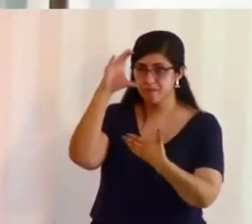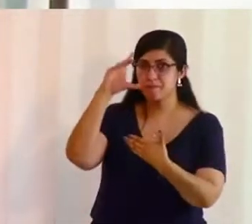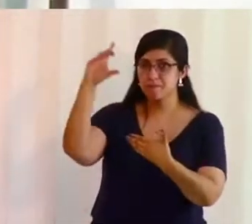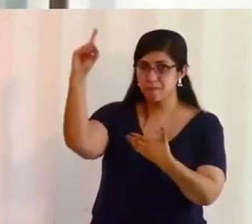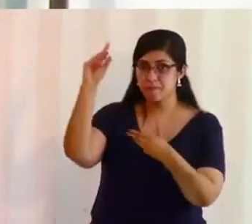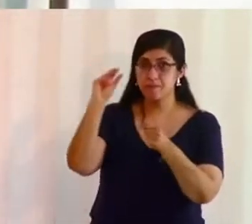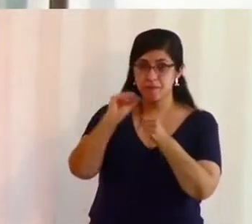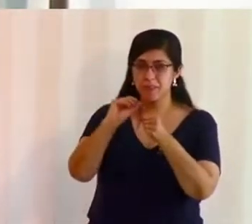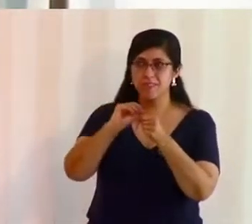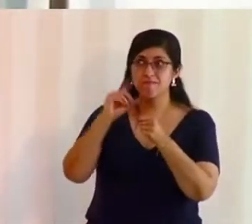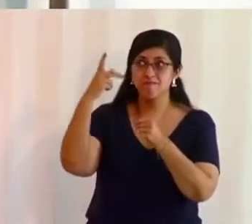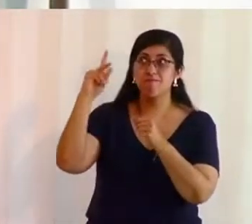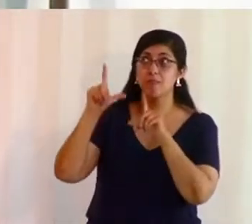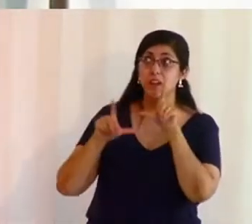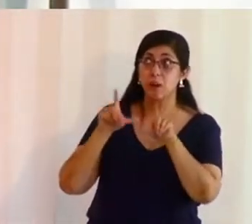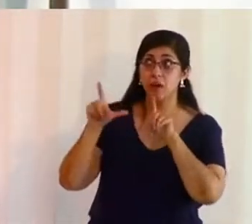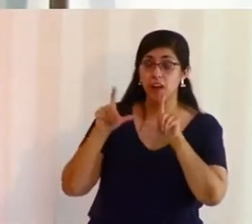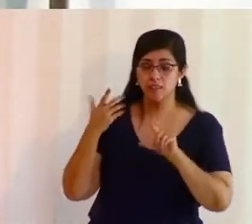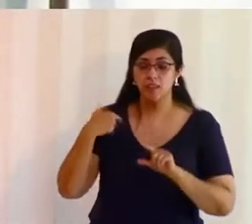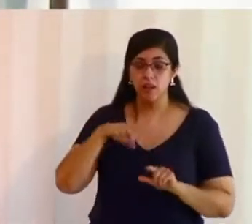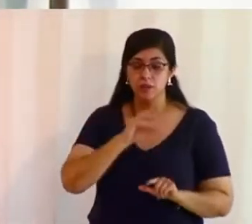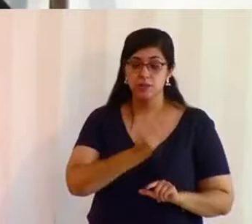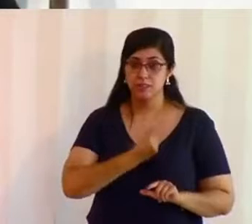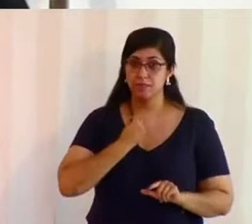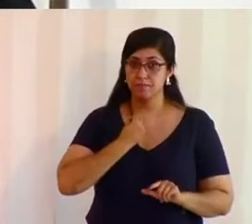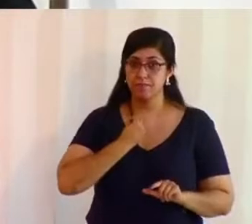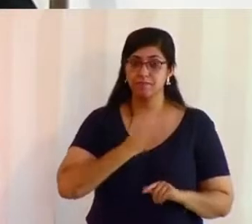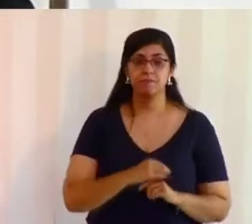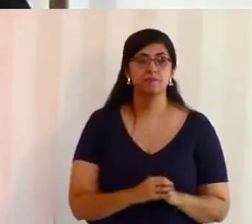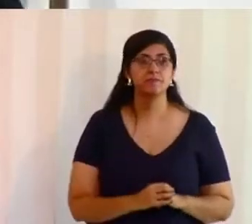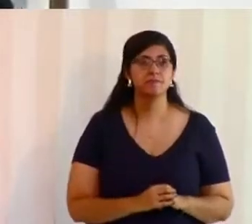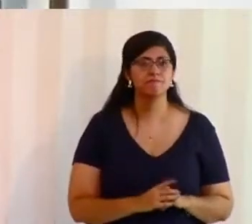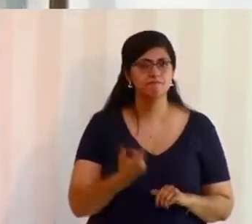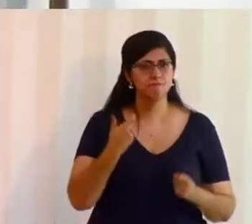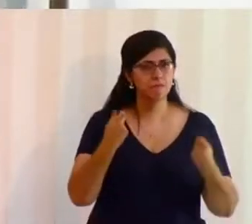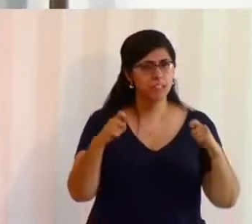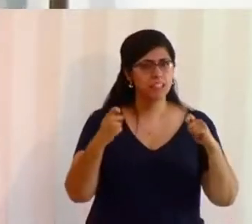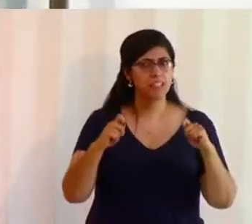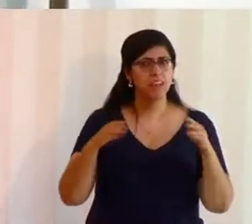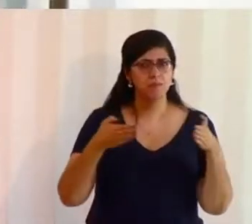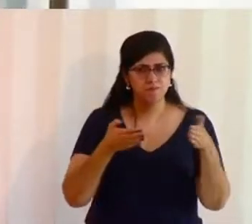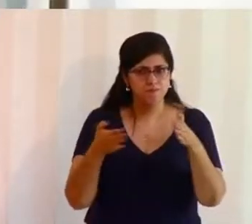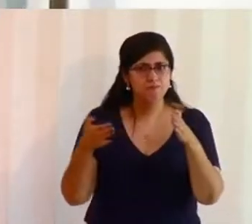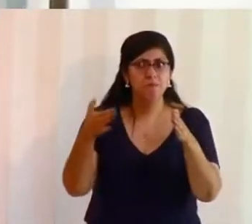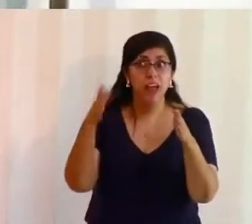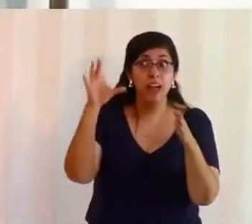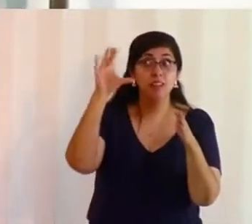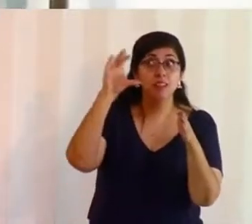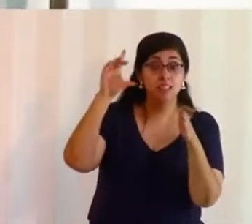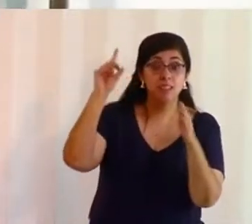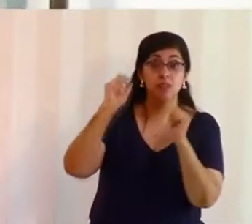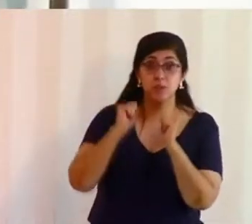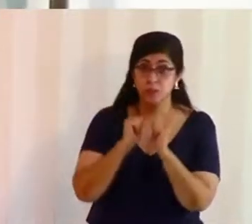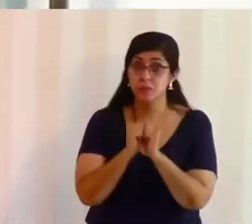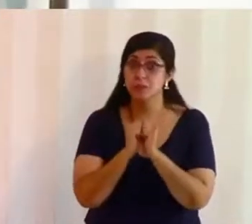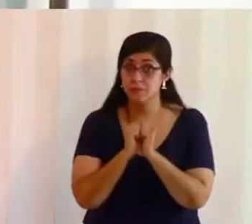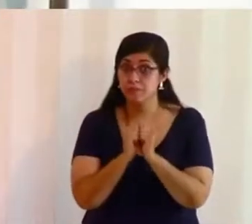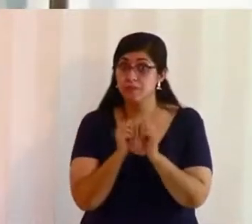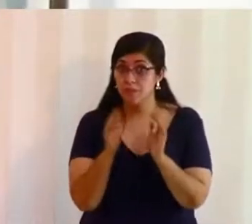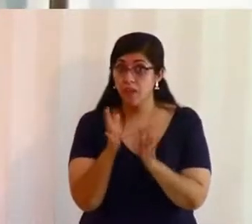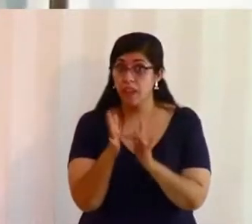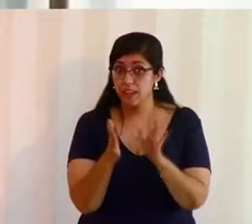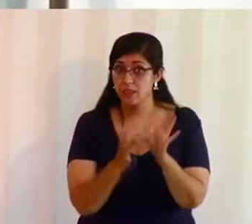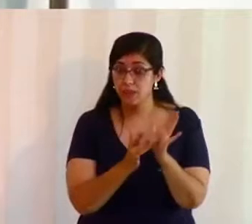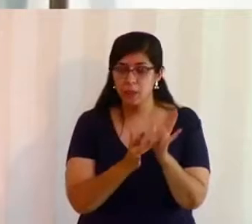para realizar a sua obra, nós precisaremos ter na nossa caminhada com Cristo 4 coisas que nós aprenderemos nessa